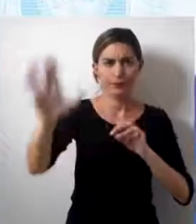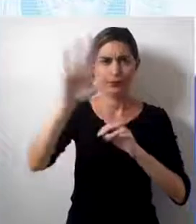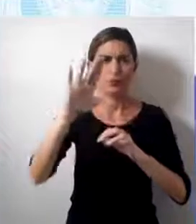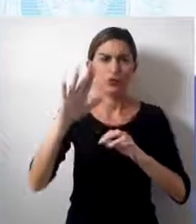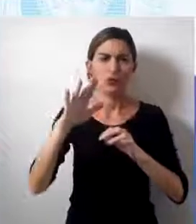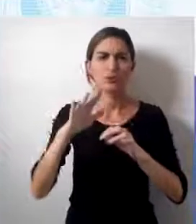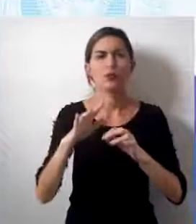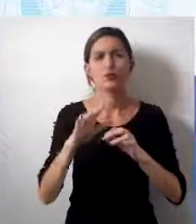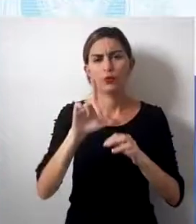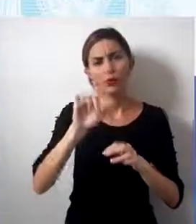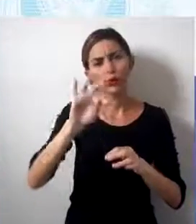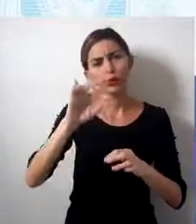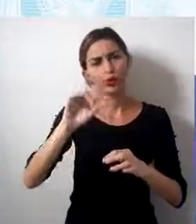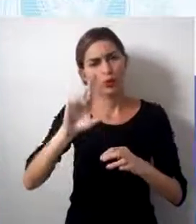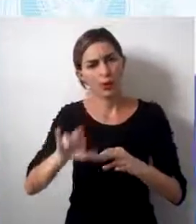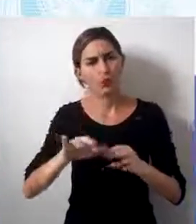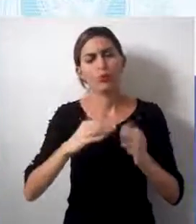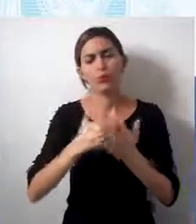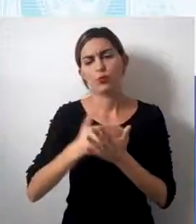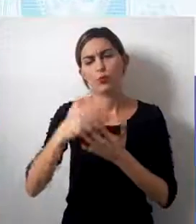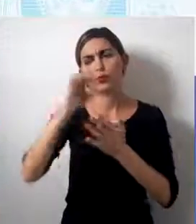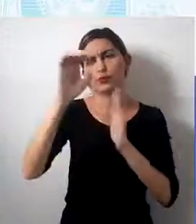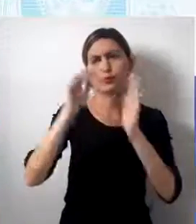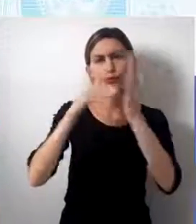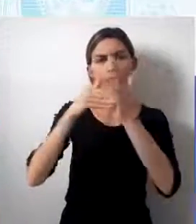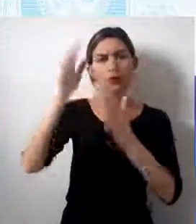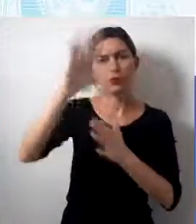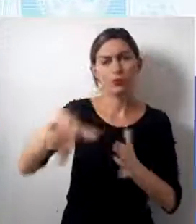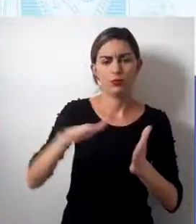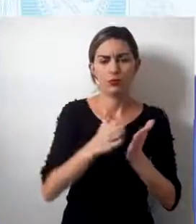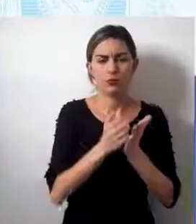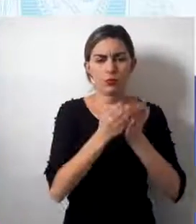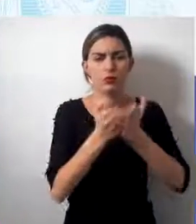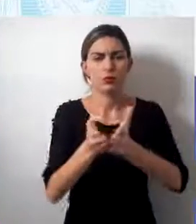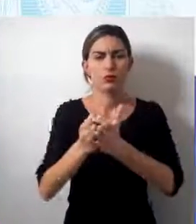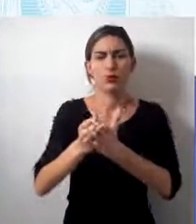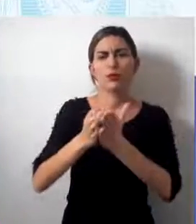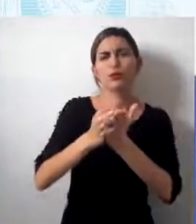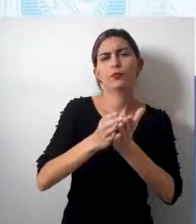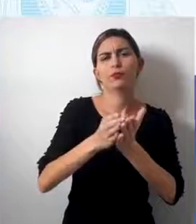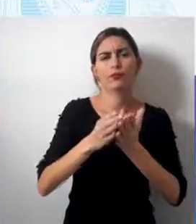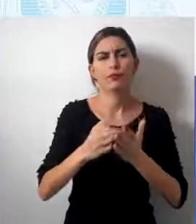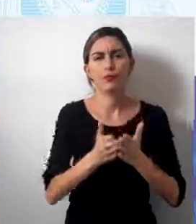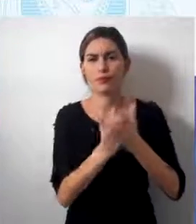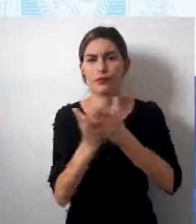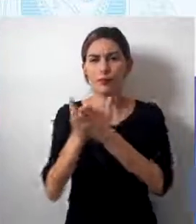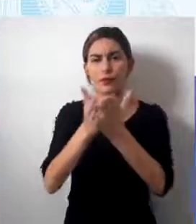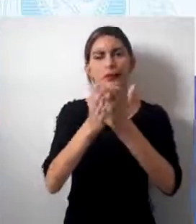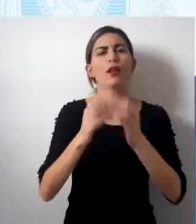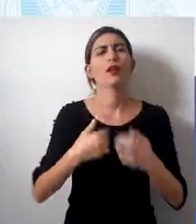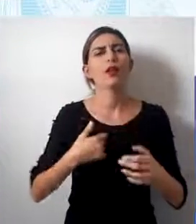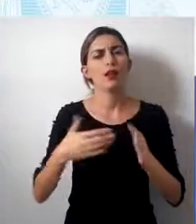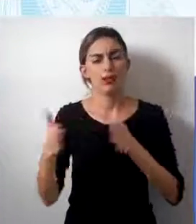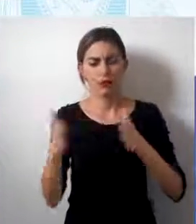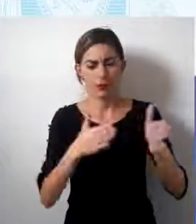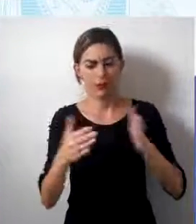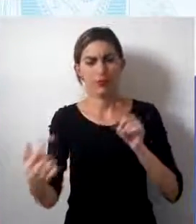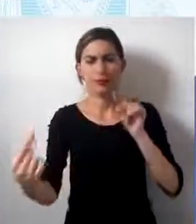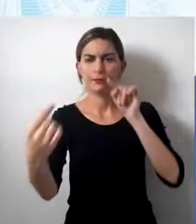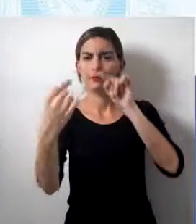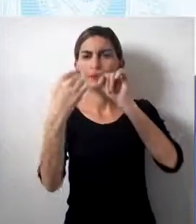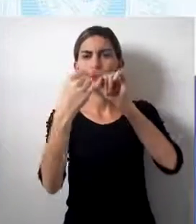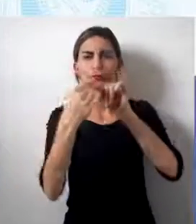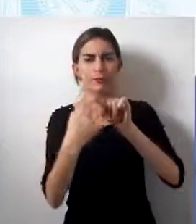ela escoava pelo litoral, ia para a Europa pelo Oceano Atlântico, e, ao mesmo tempo, esse elo